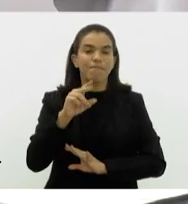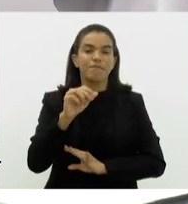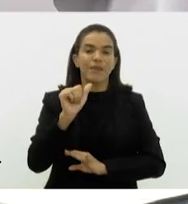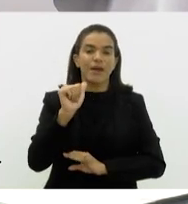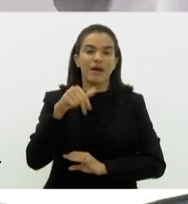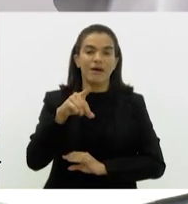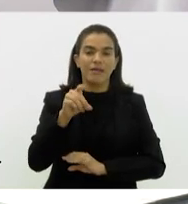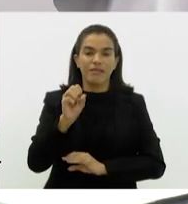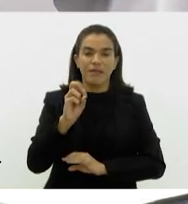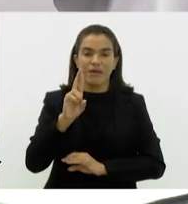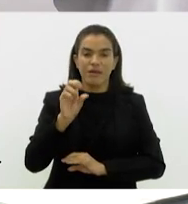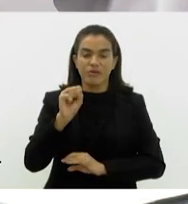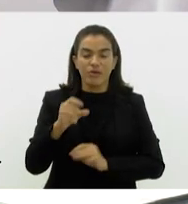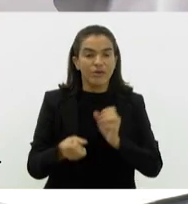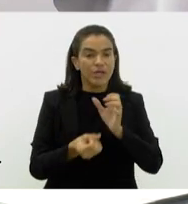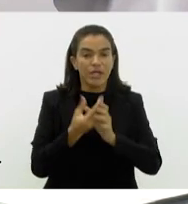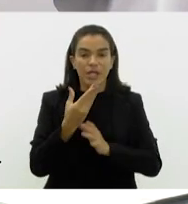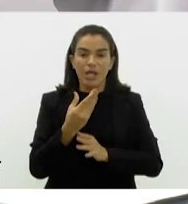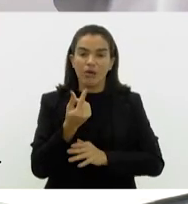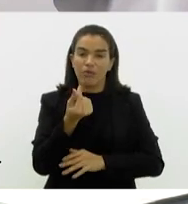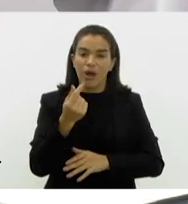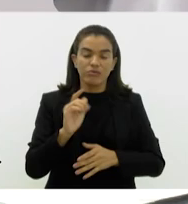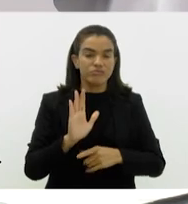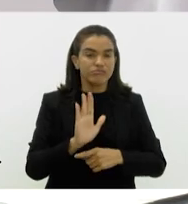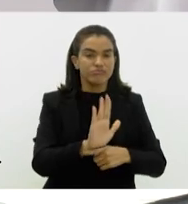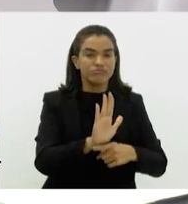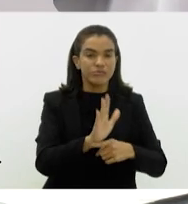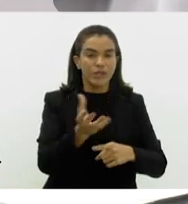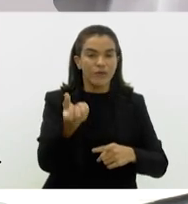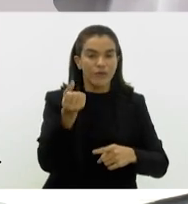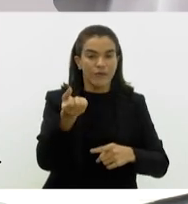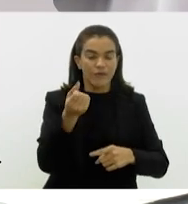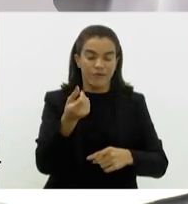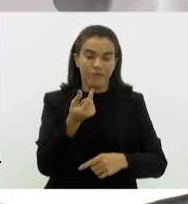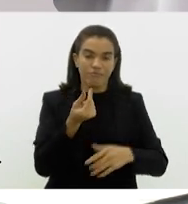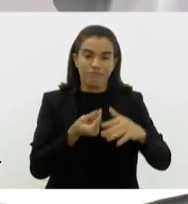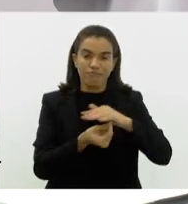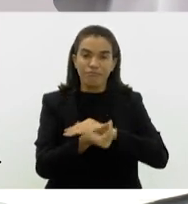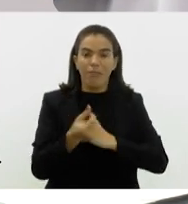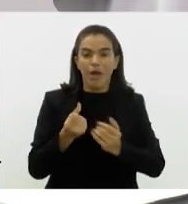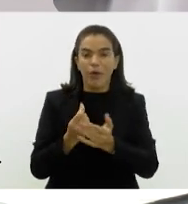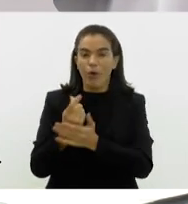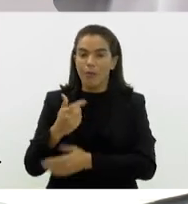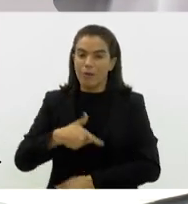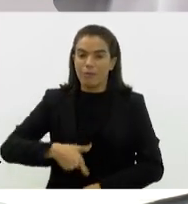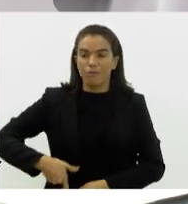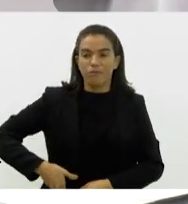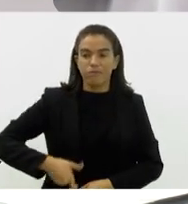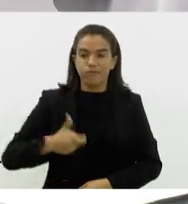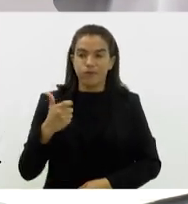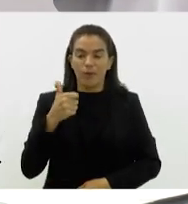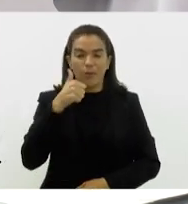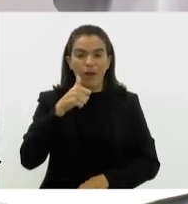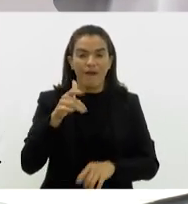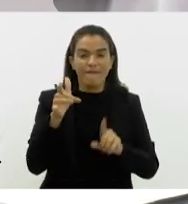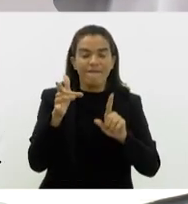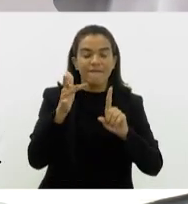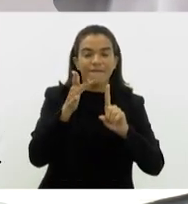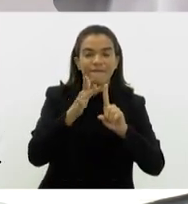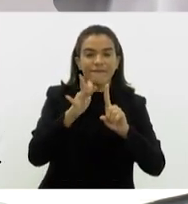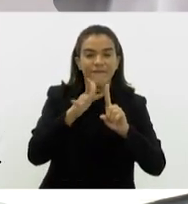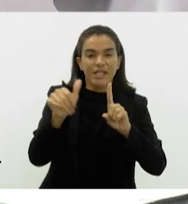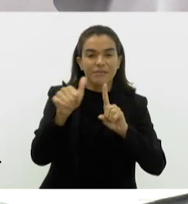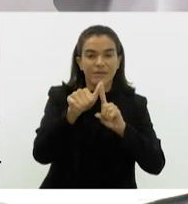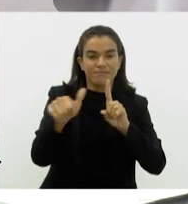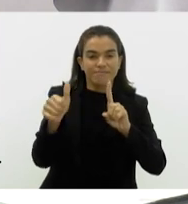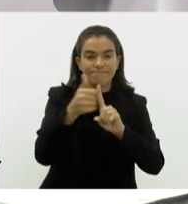Anderson Moraes, que cria o auxílio financeiro para aquisição de armas de fogo por mulheres vítimas de violência na forma da Lei